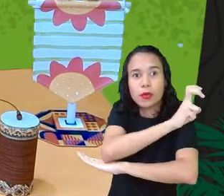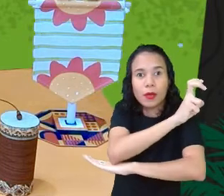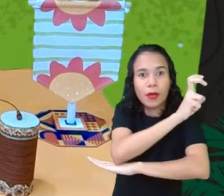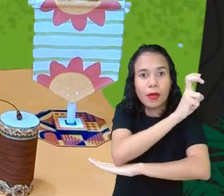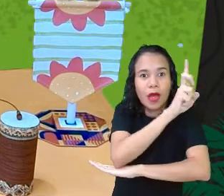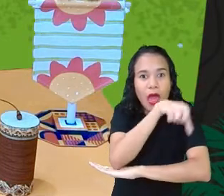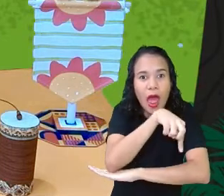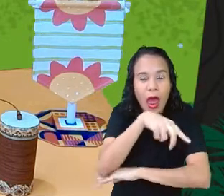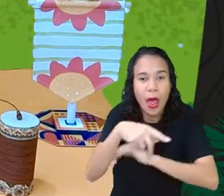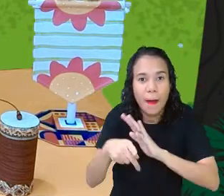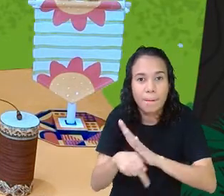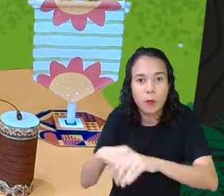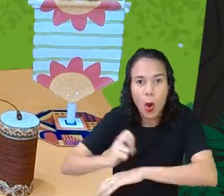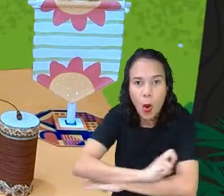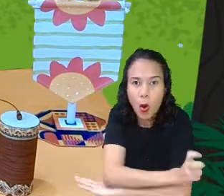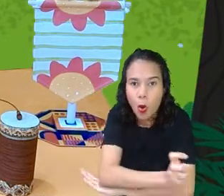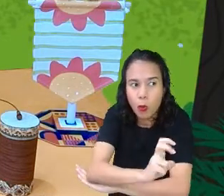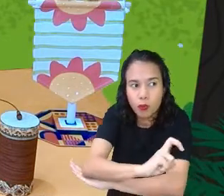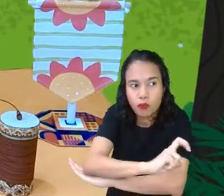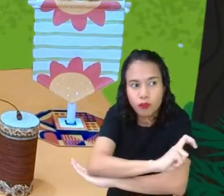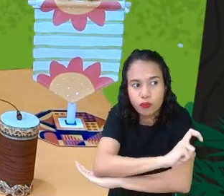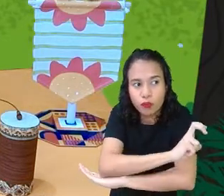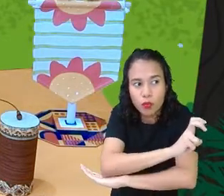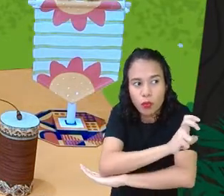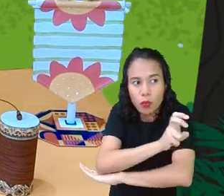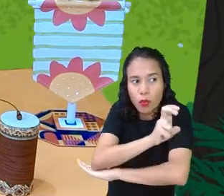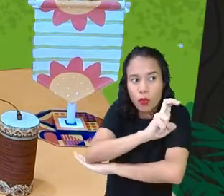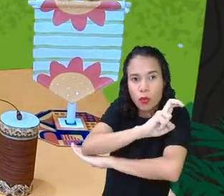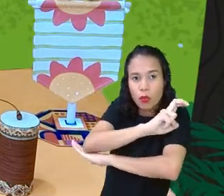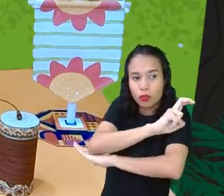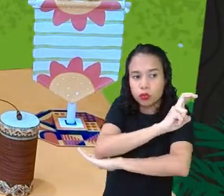era a cobra cacá.